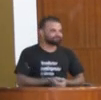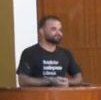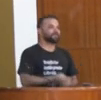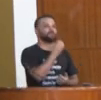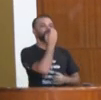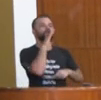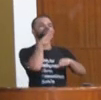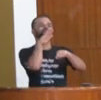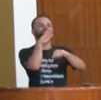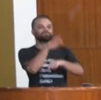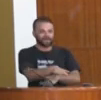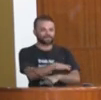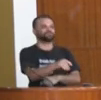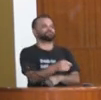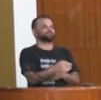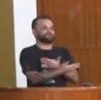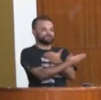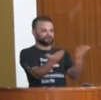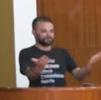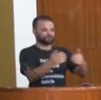Boa tarde a todos.